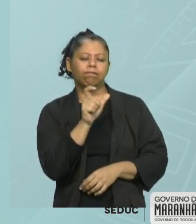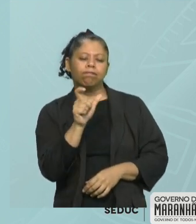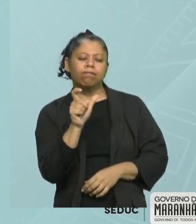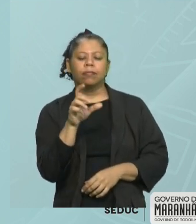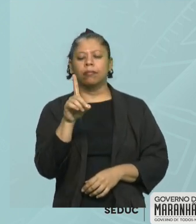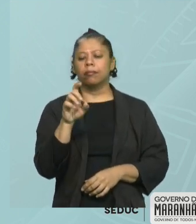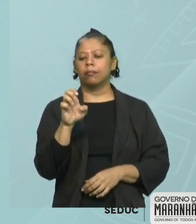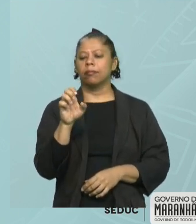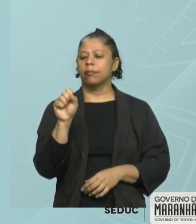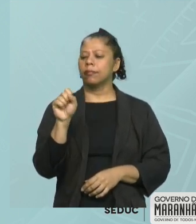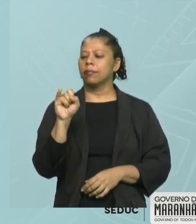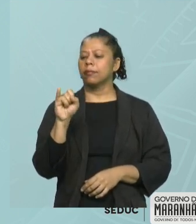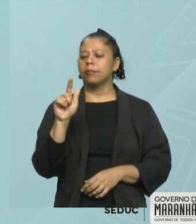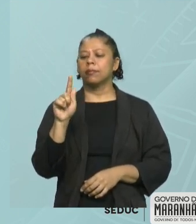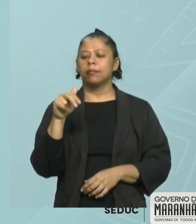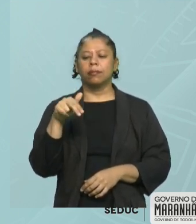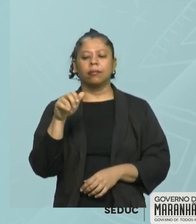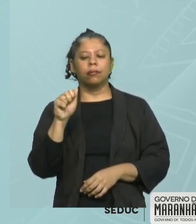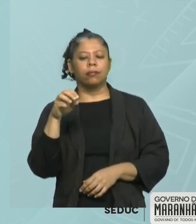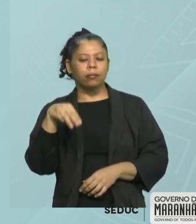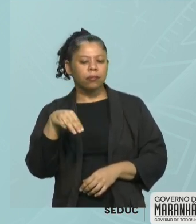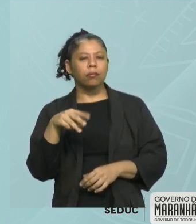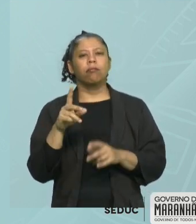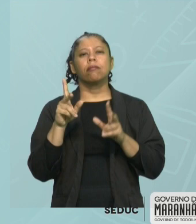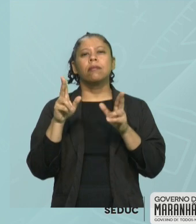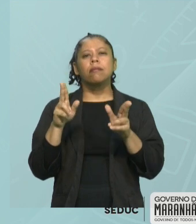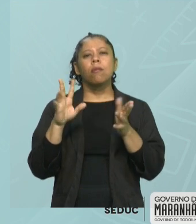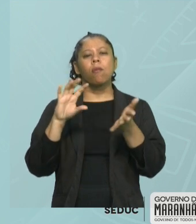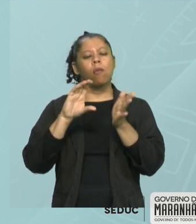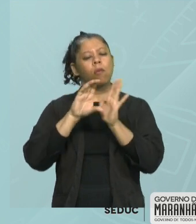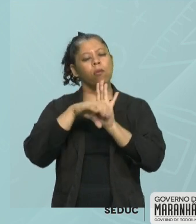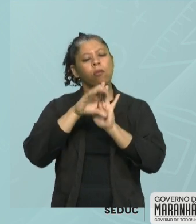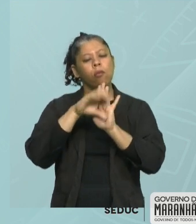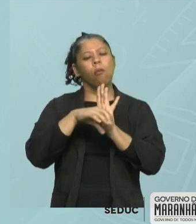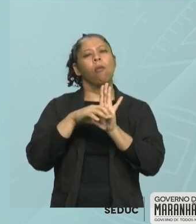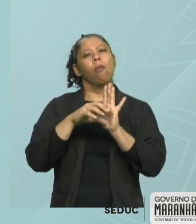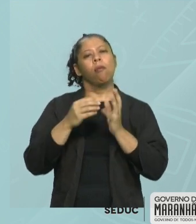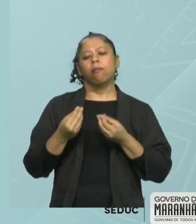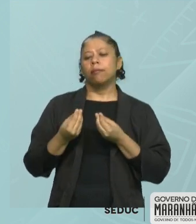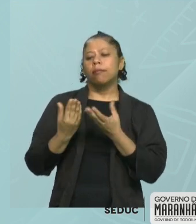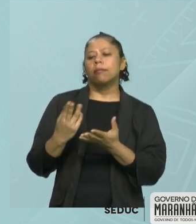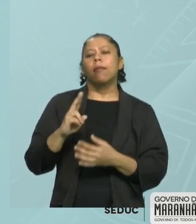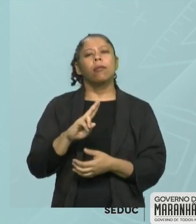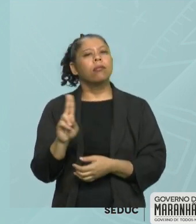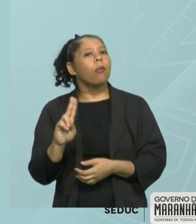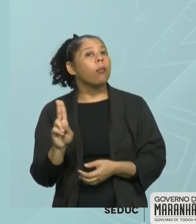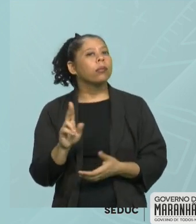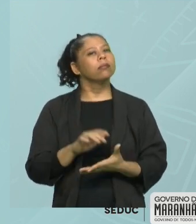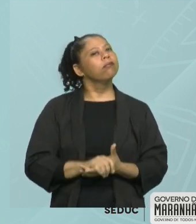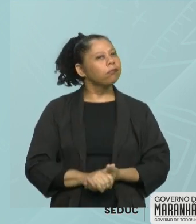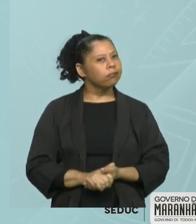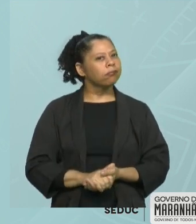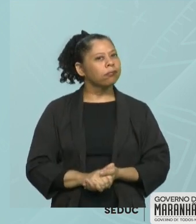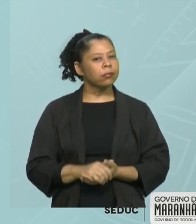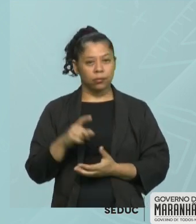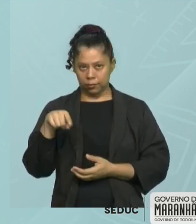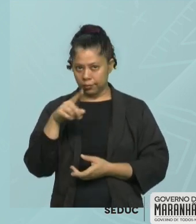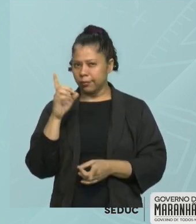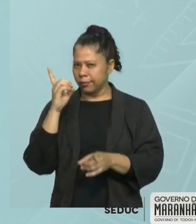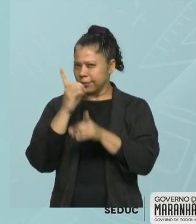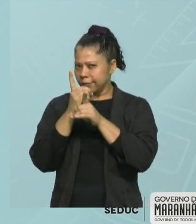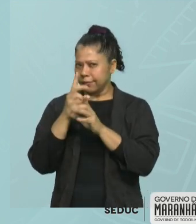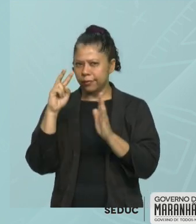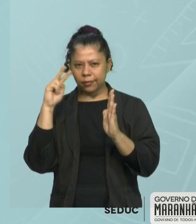posso substituir esta palavra por conceituam, nomeiam. E você consegue identificar